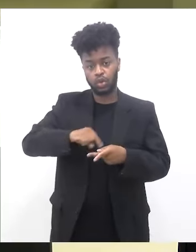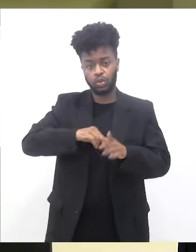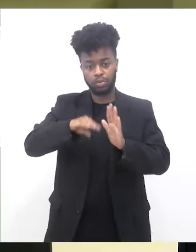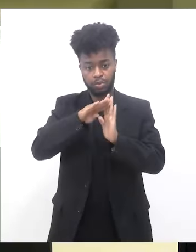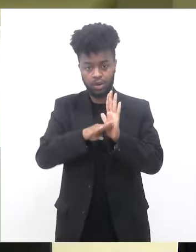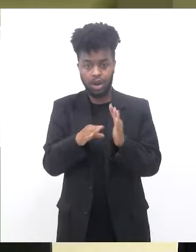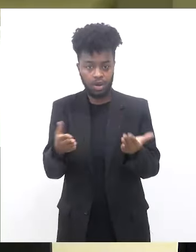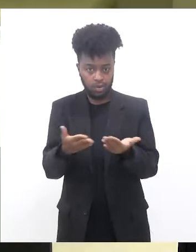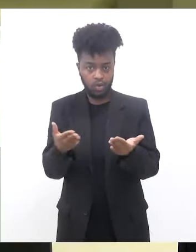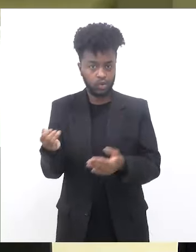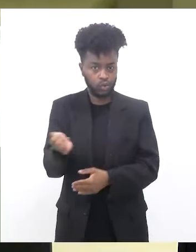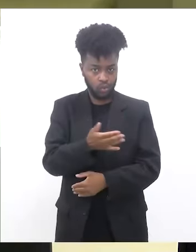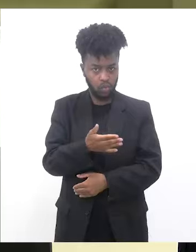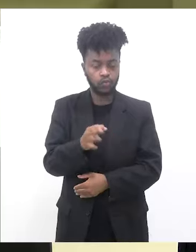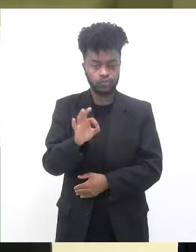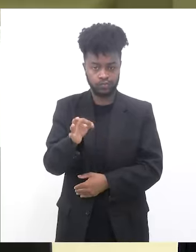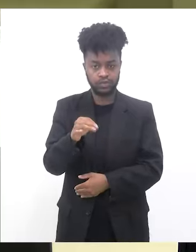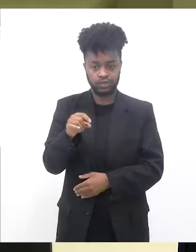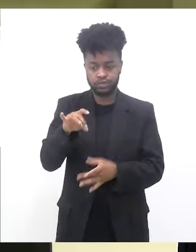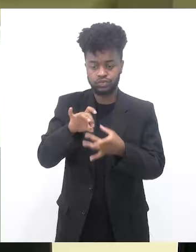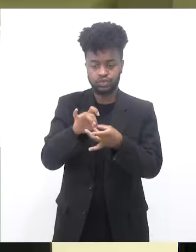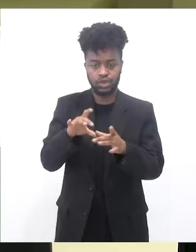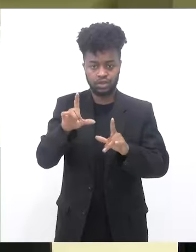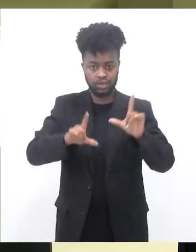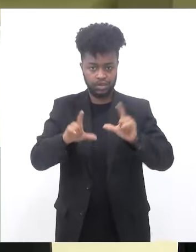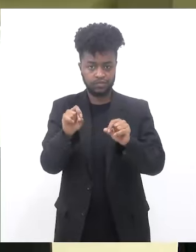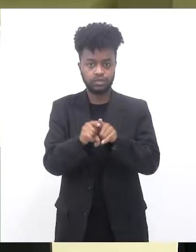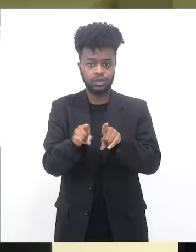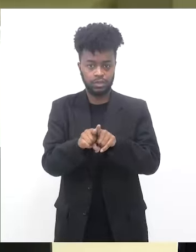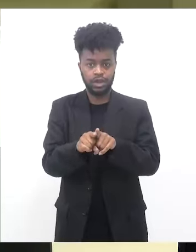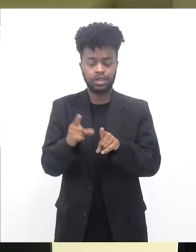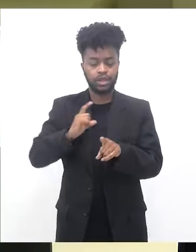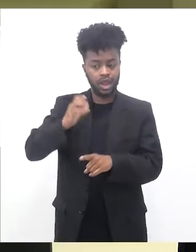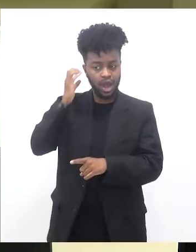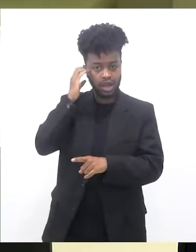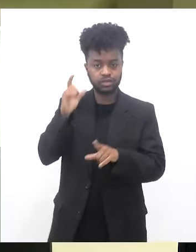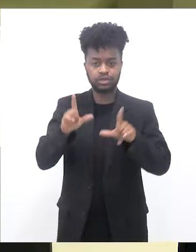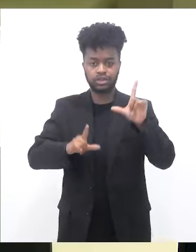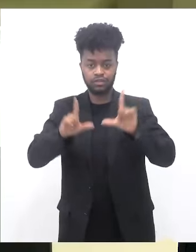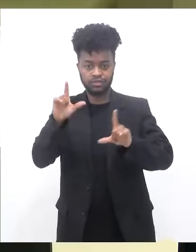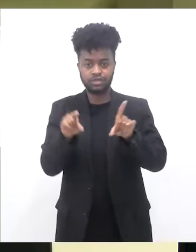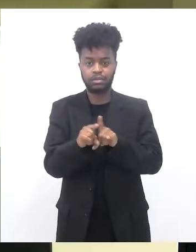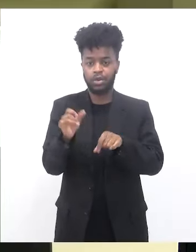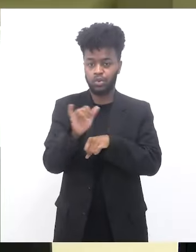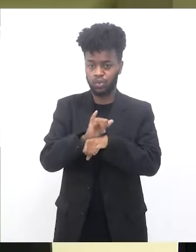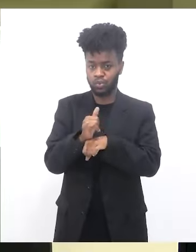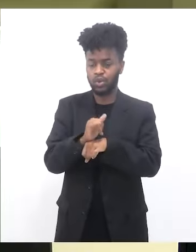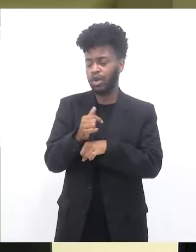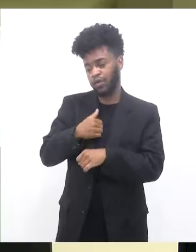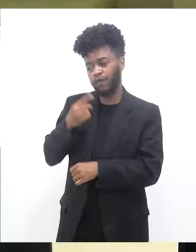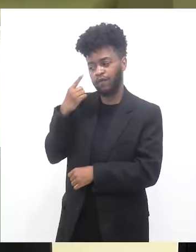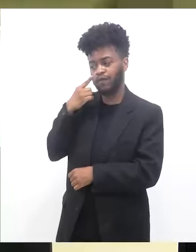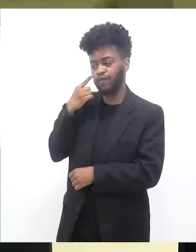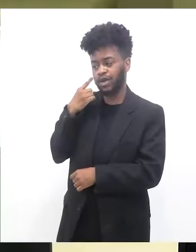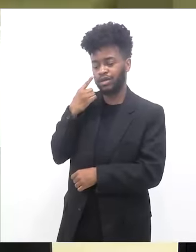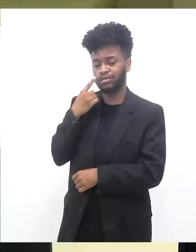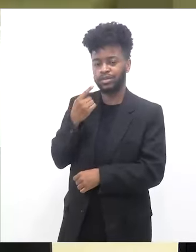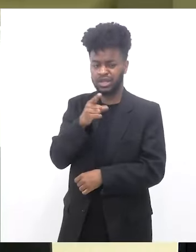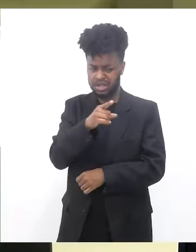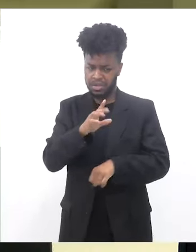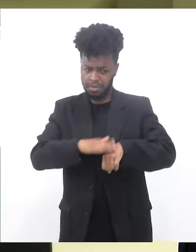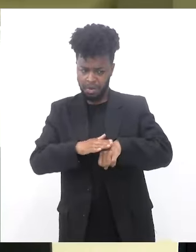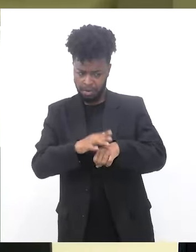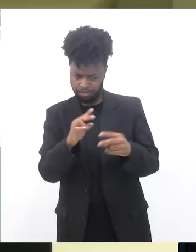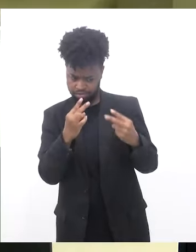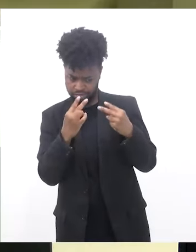debate-papo agora. Novo, Agora na televisão também, no rádio, na televisão e no YouTube. Tô vendo aqui. Tá se